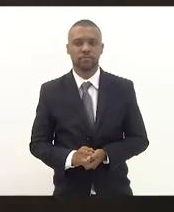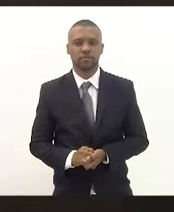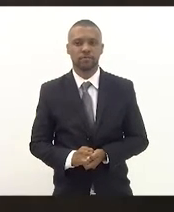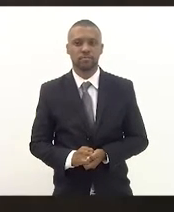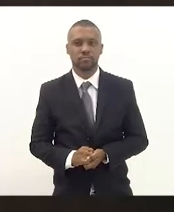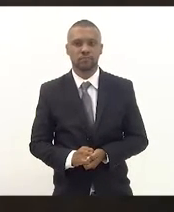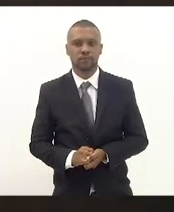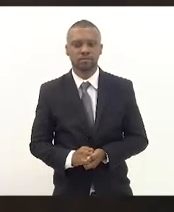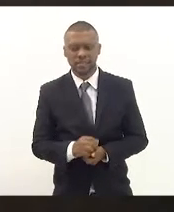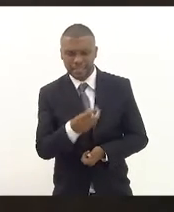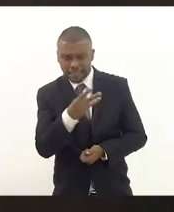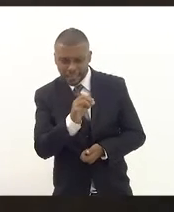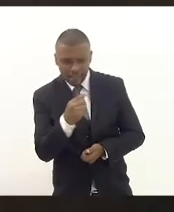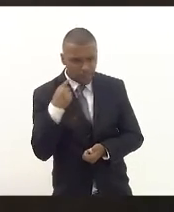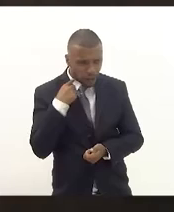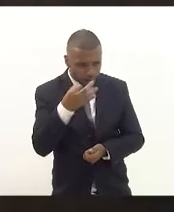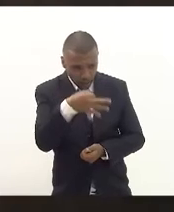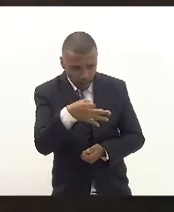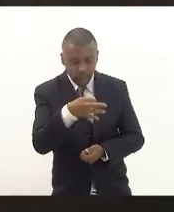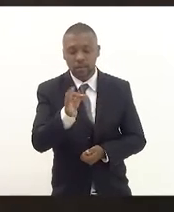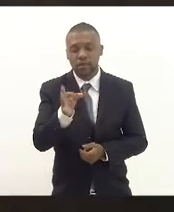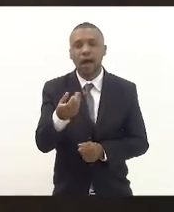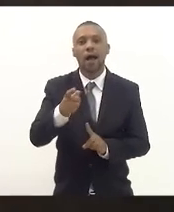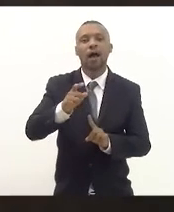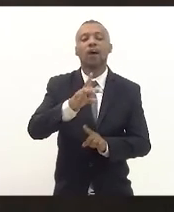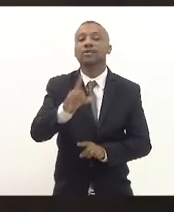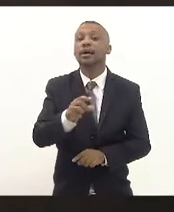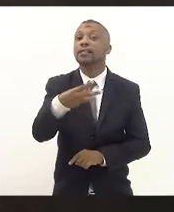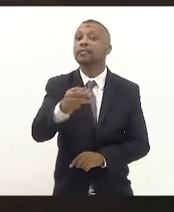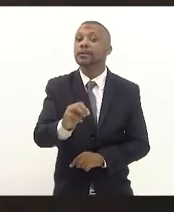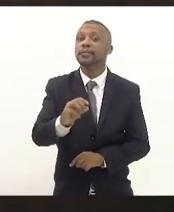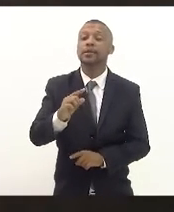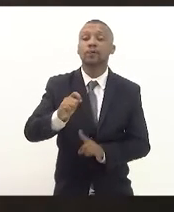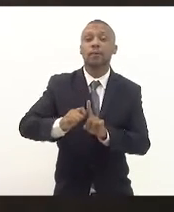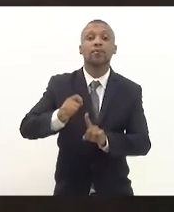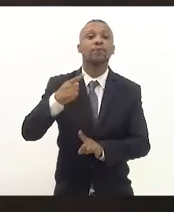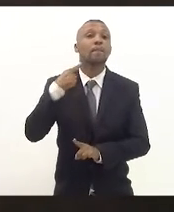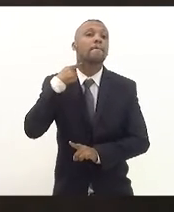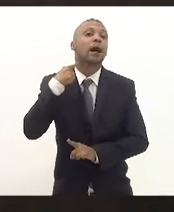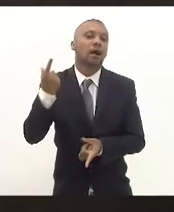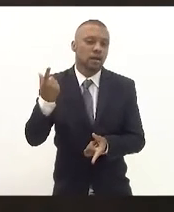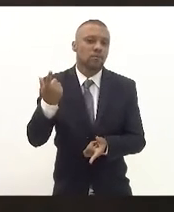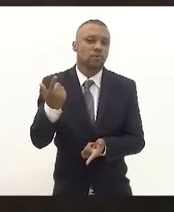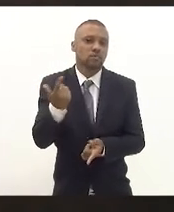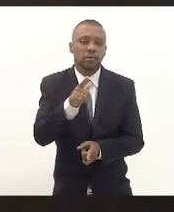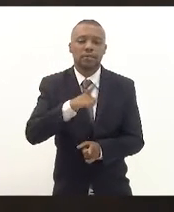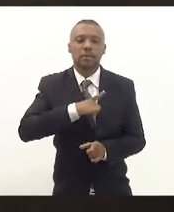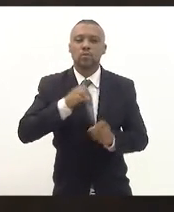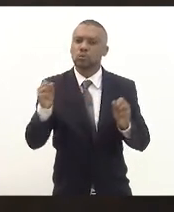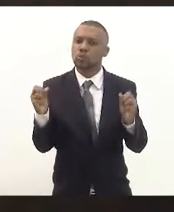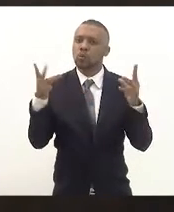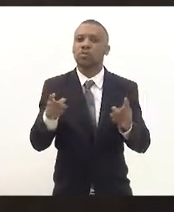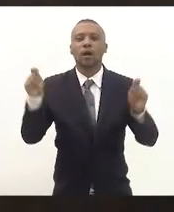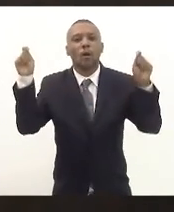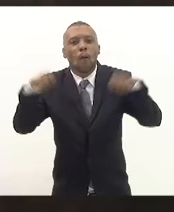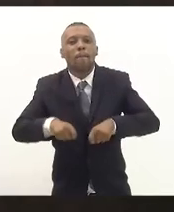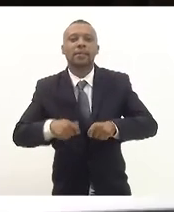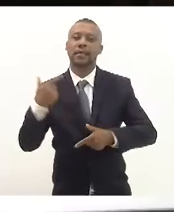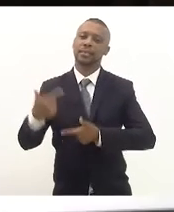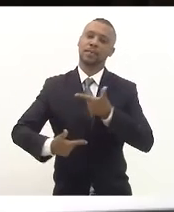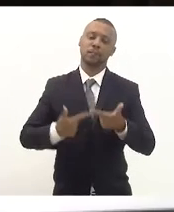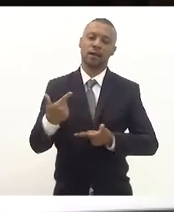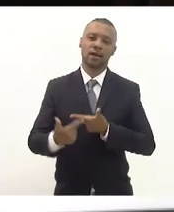o Martin de né Trinta de Maio Celso tem dado ali um show ali de competência e trabalho